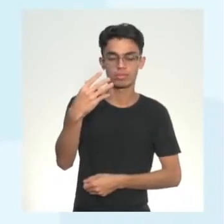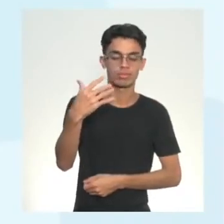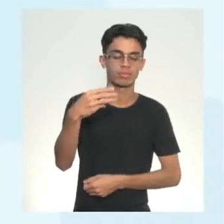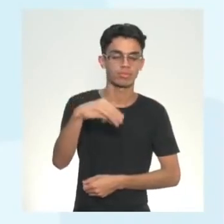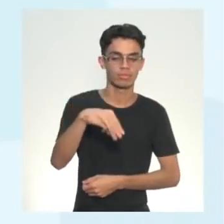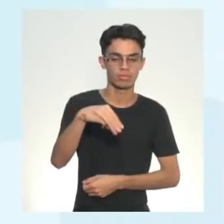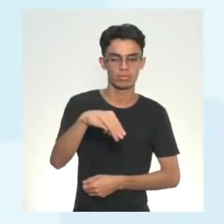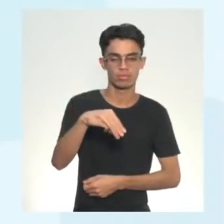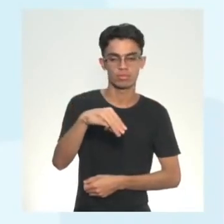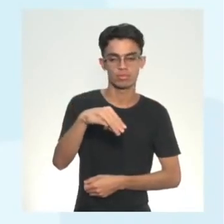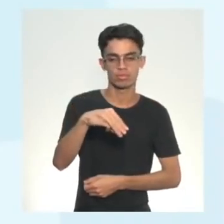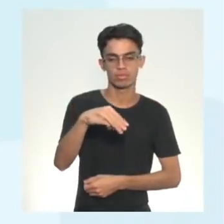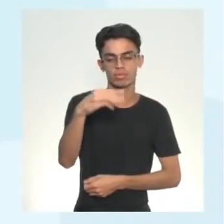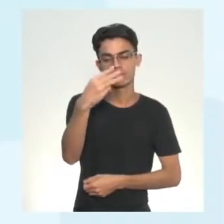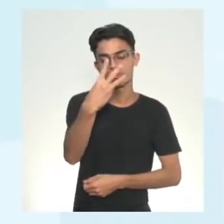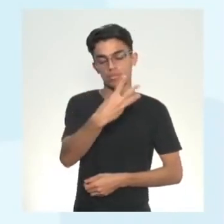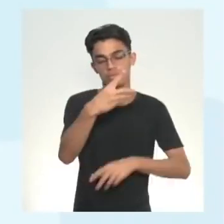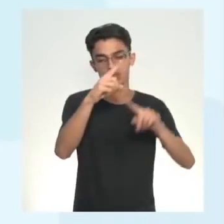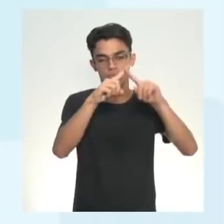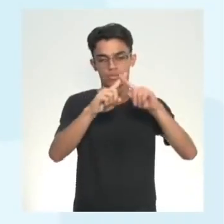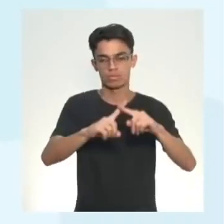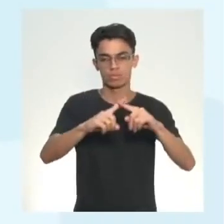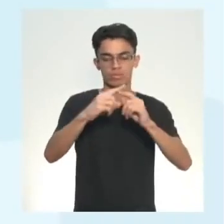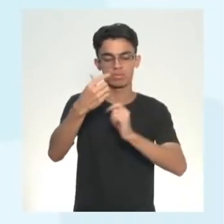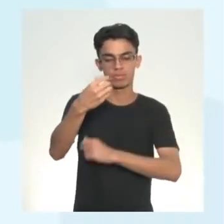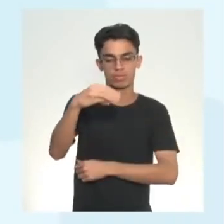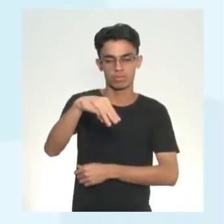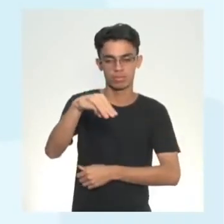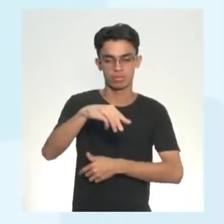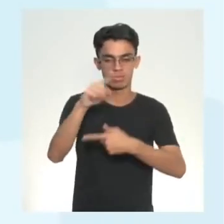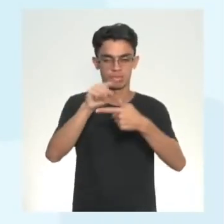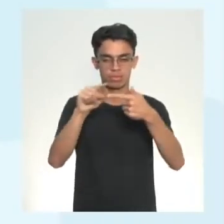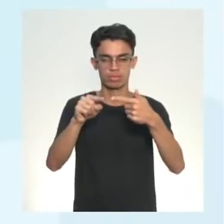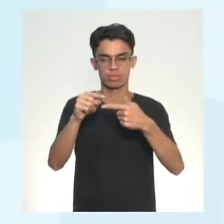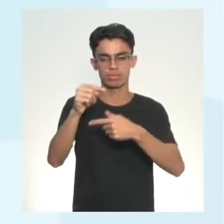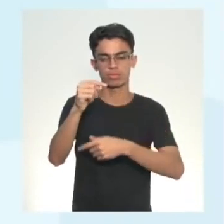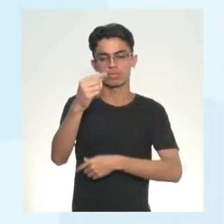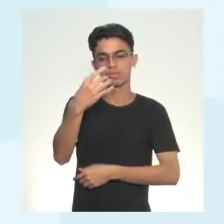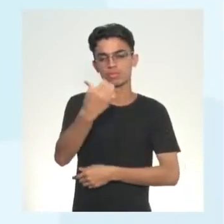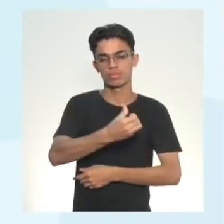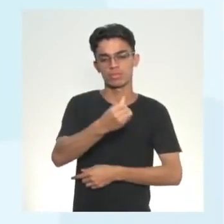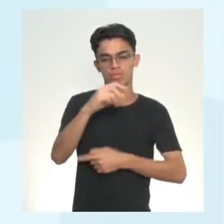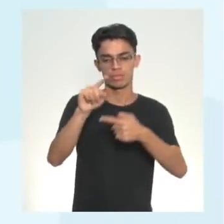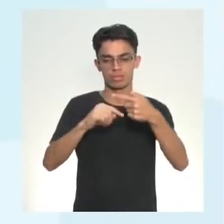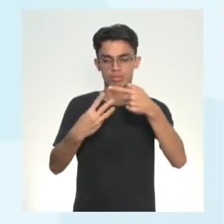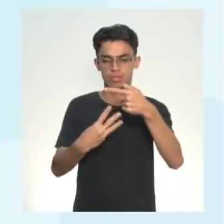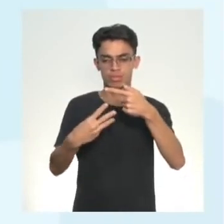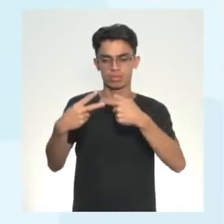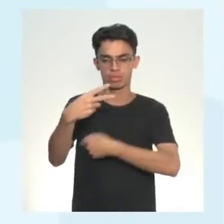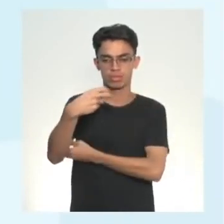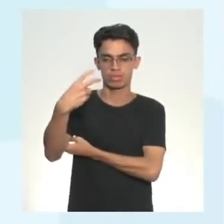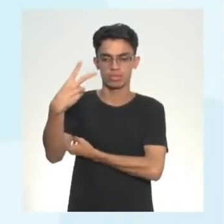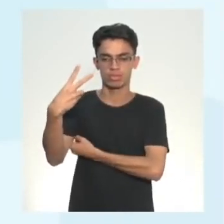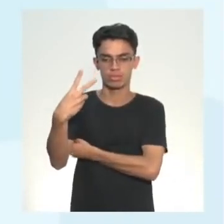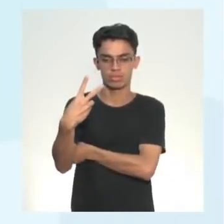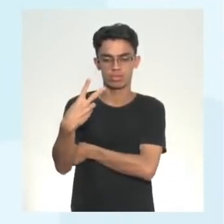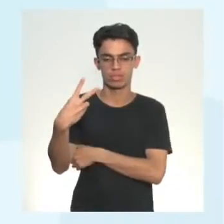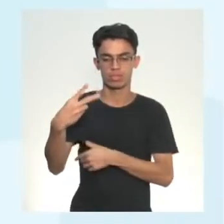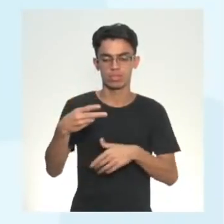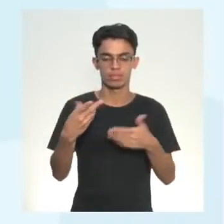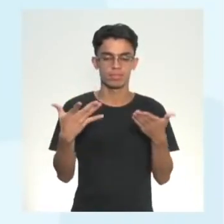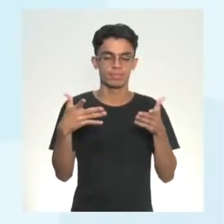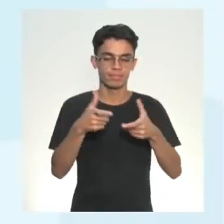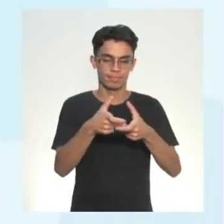o M vai passar multiplicando. Então, vou ficar com 6 dividido por 3, que é 2. Perfeito, agora vou no maior,